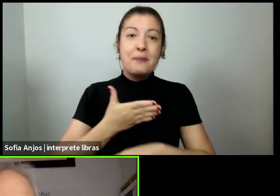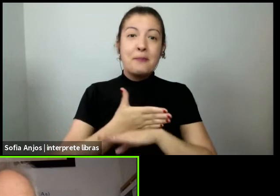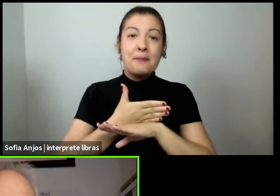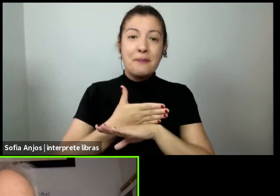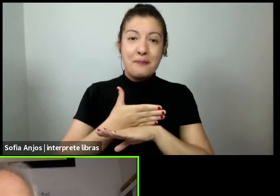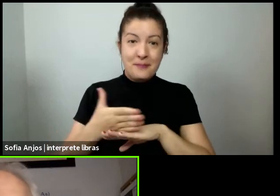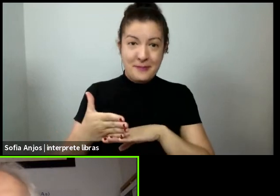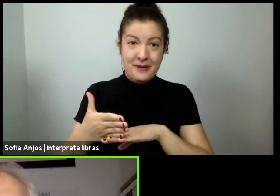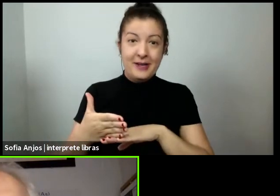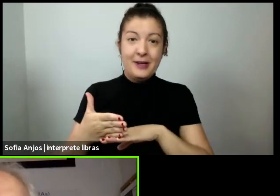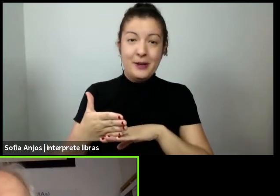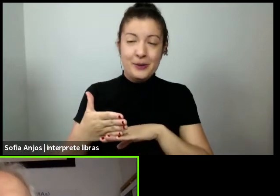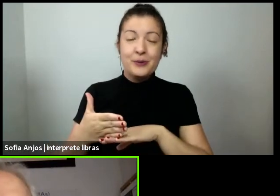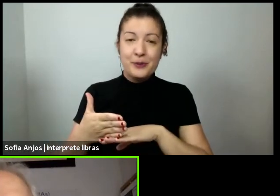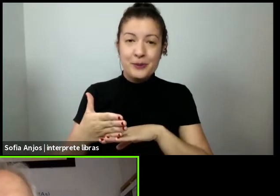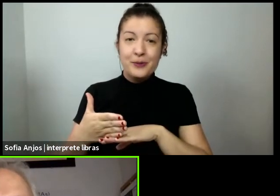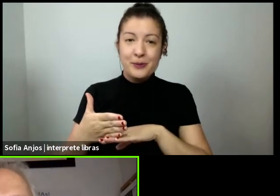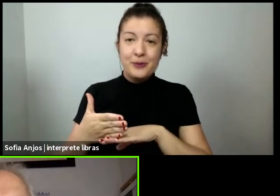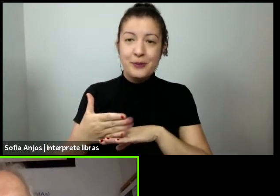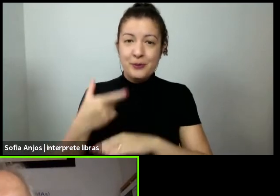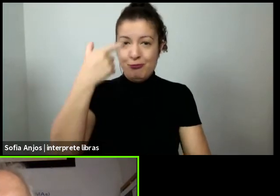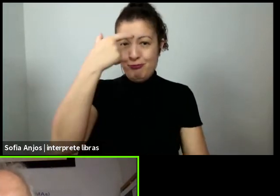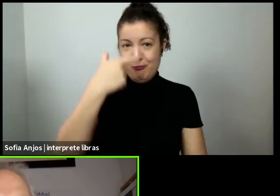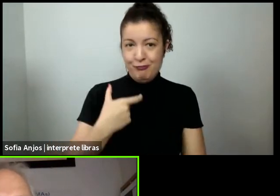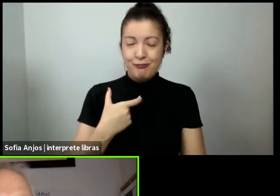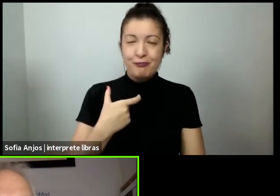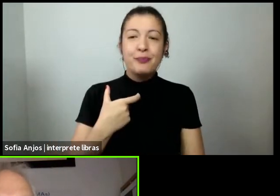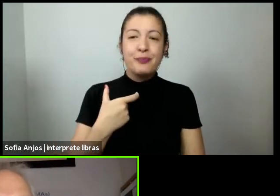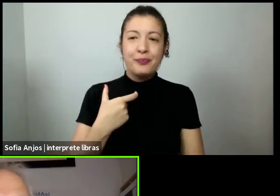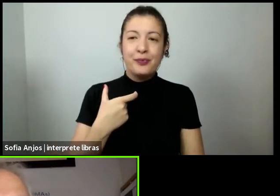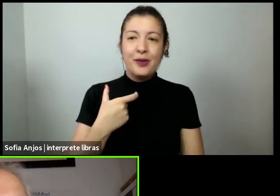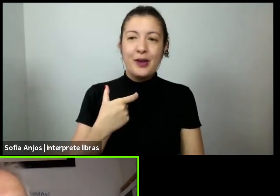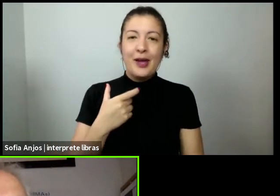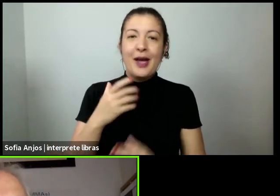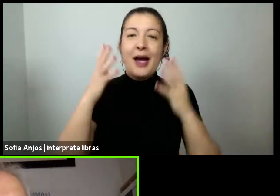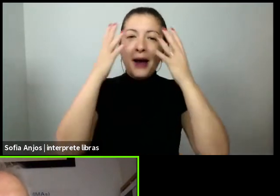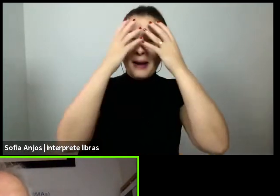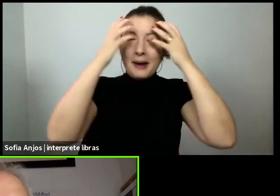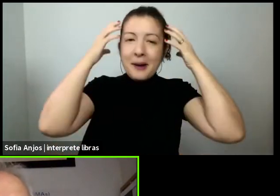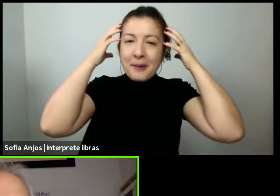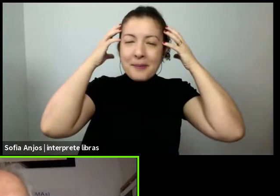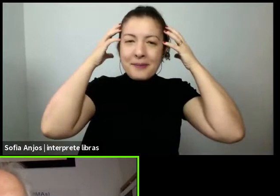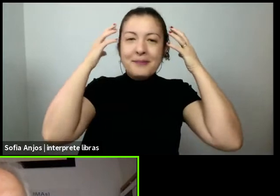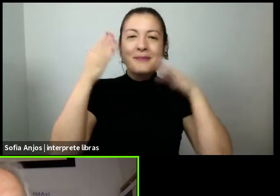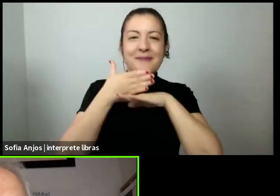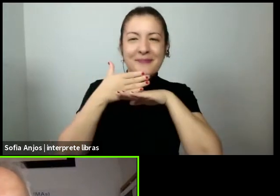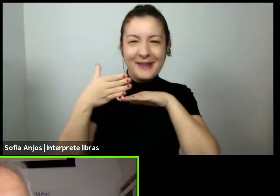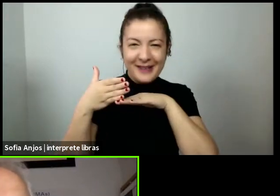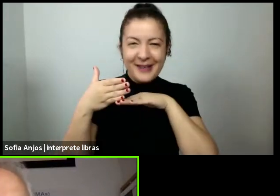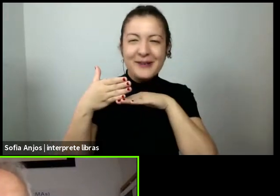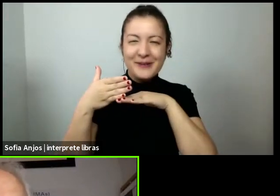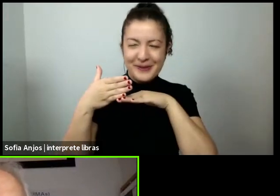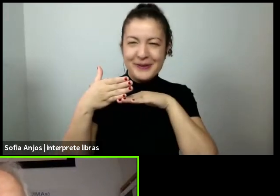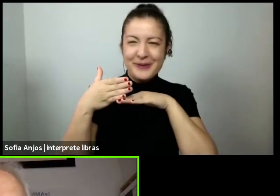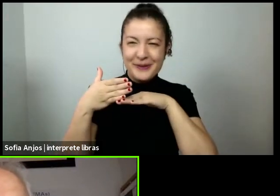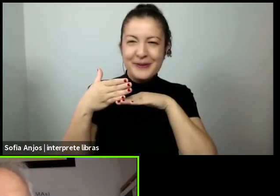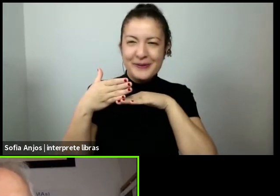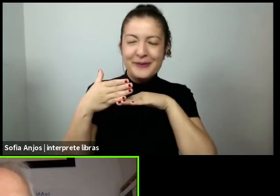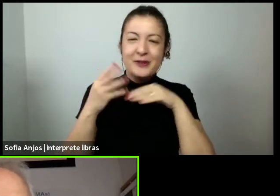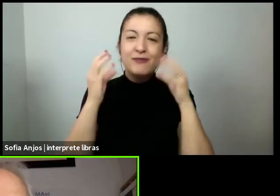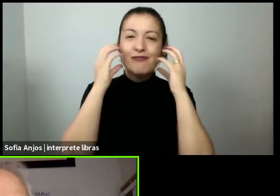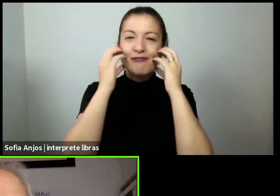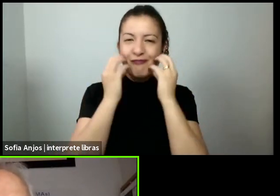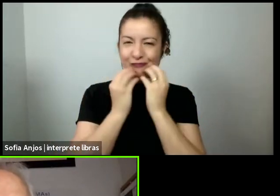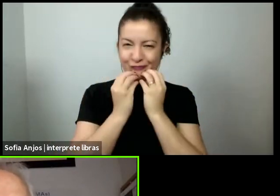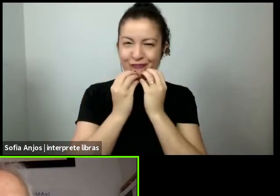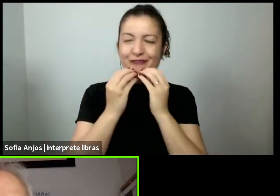short gray hair and beard, and a maroon jumper. And I have a map of, I'm in my home